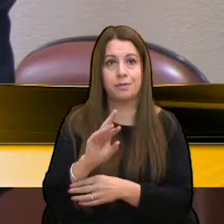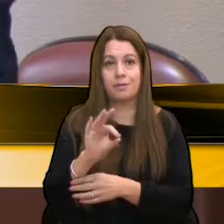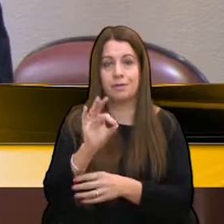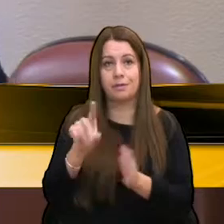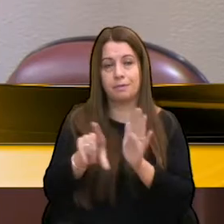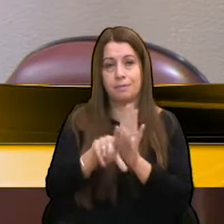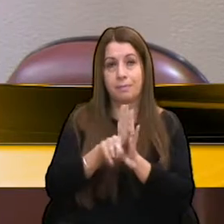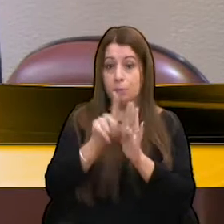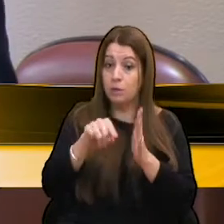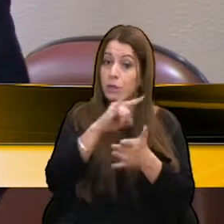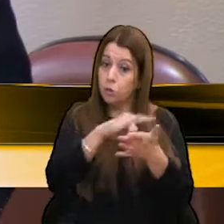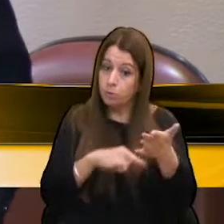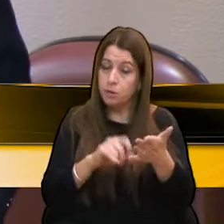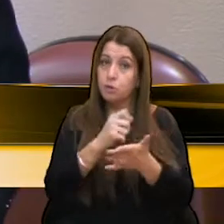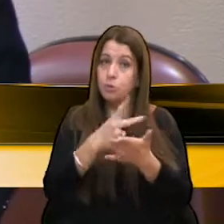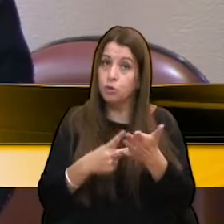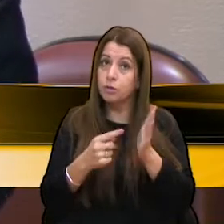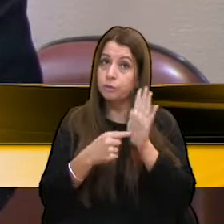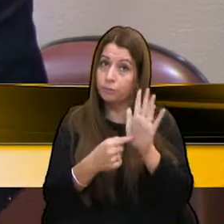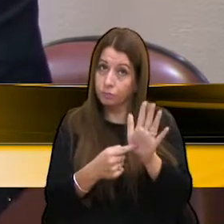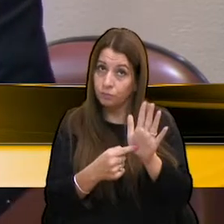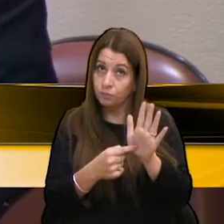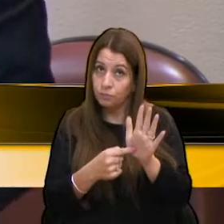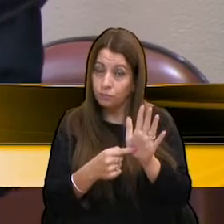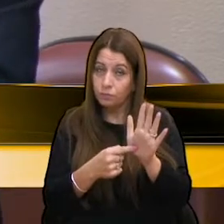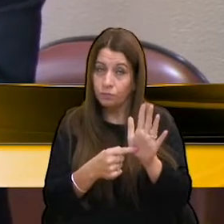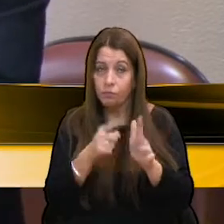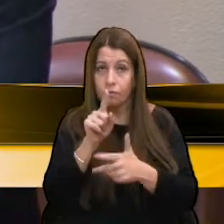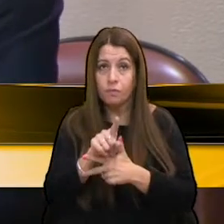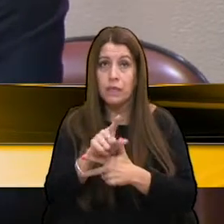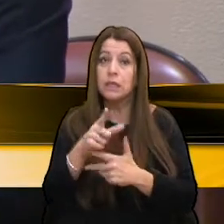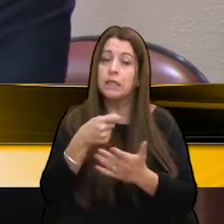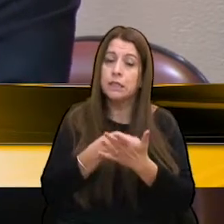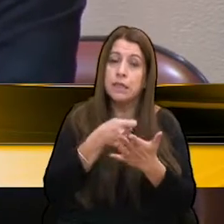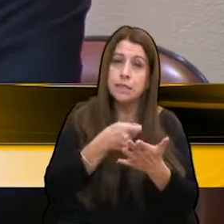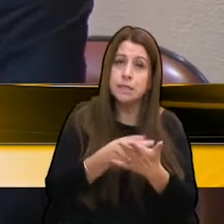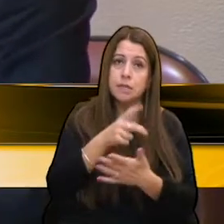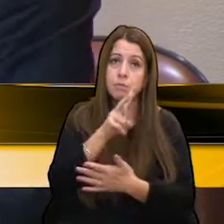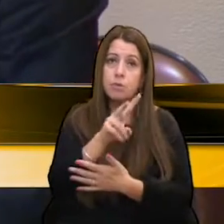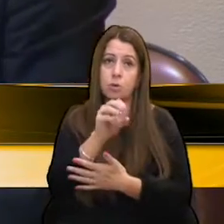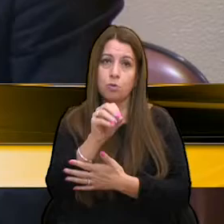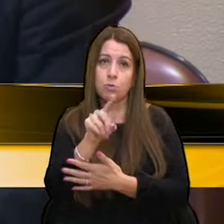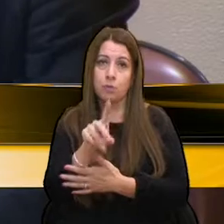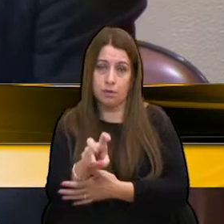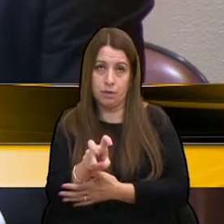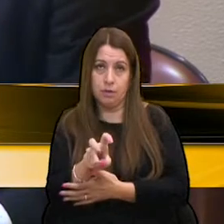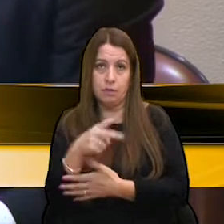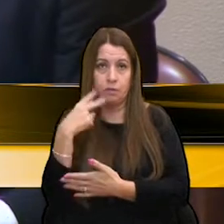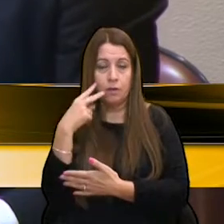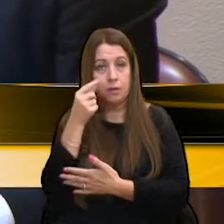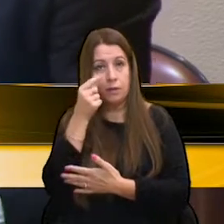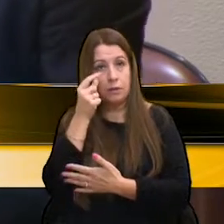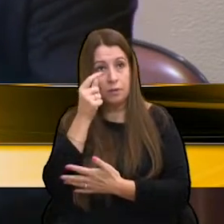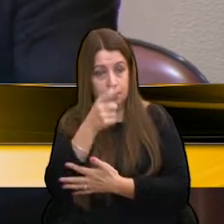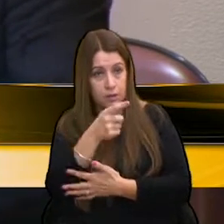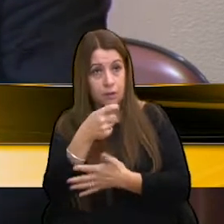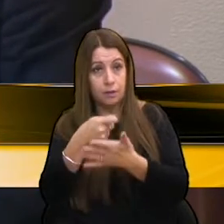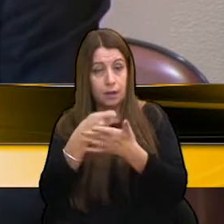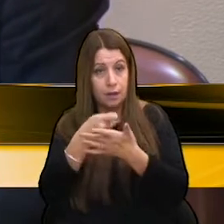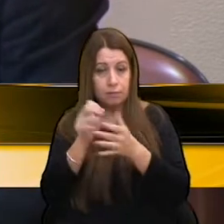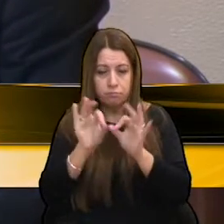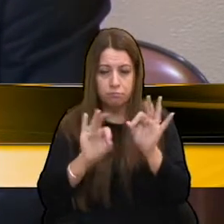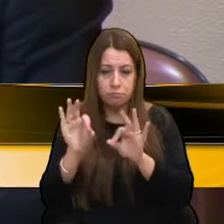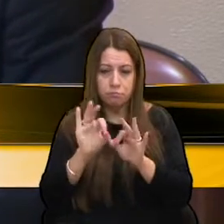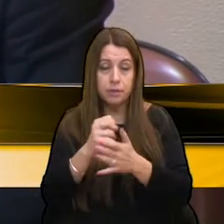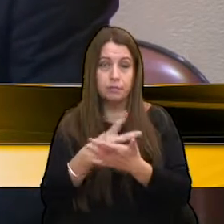esse documento, esse projeto está sendo colocado à disposição. E nós tentamos aí em 2015, vereador Paulo Périco, tentar